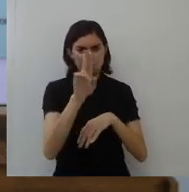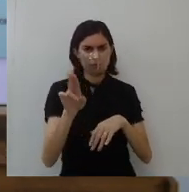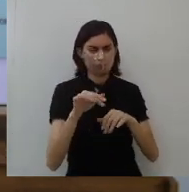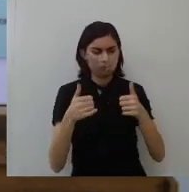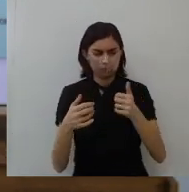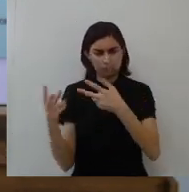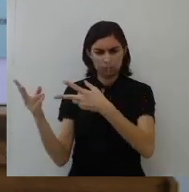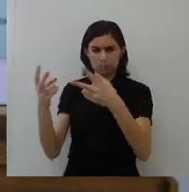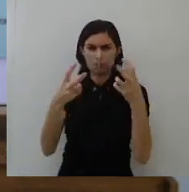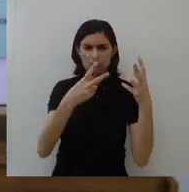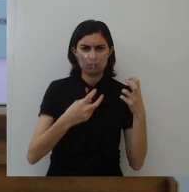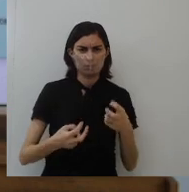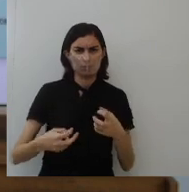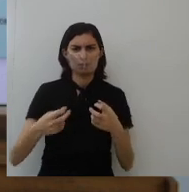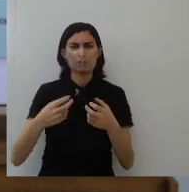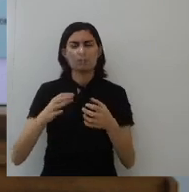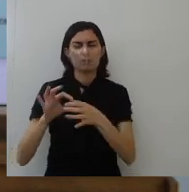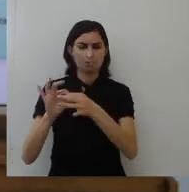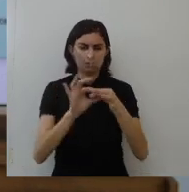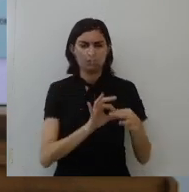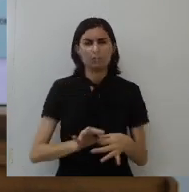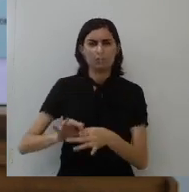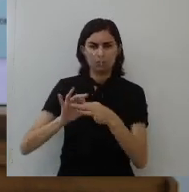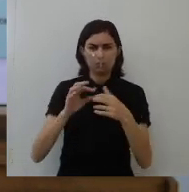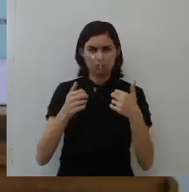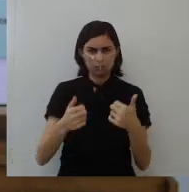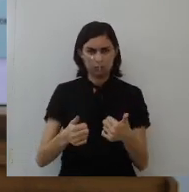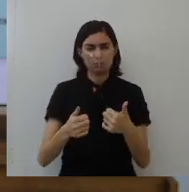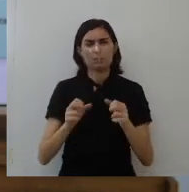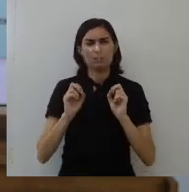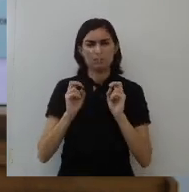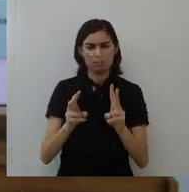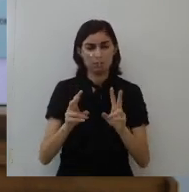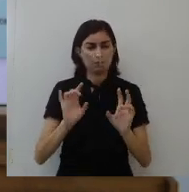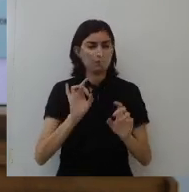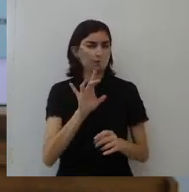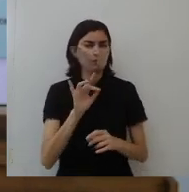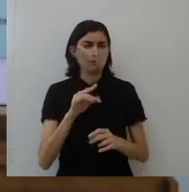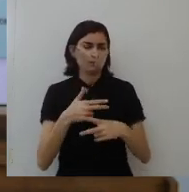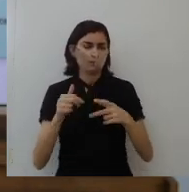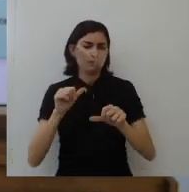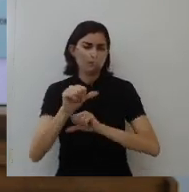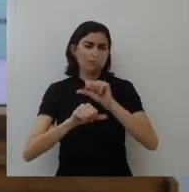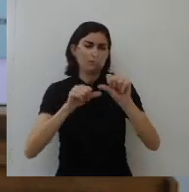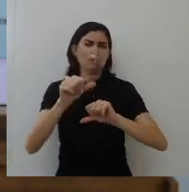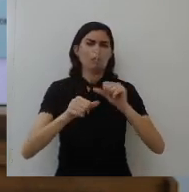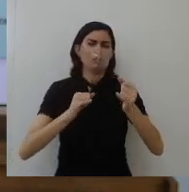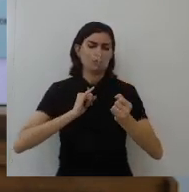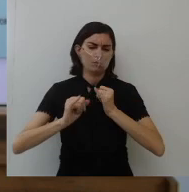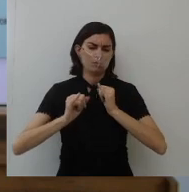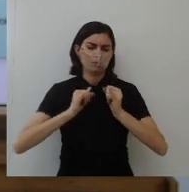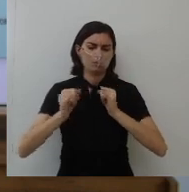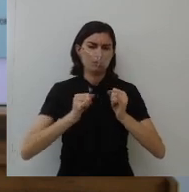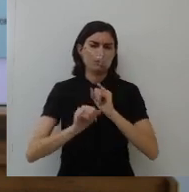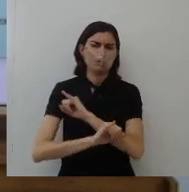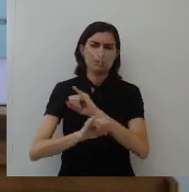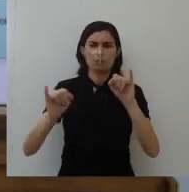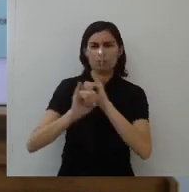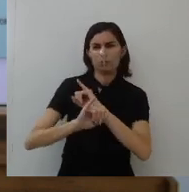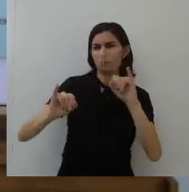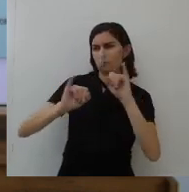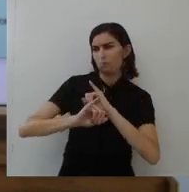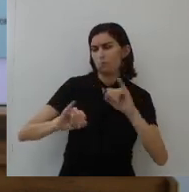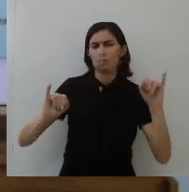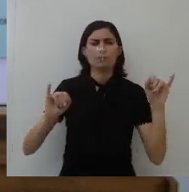Então percebam que é uma interconexão direta. Okay? Só que isso tem mudado, a internet, o fluxo de